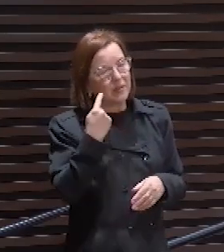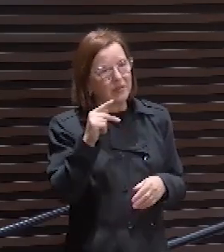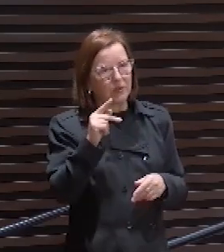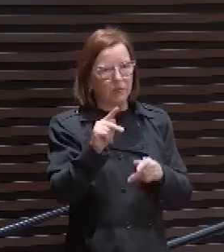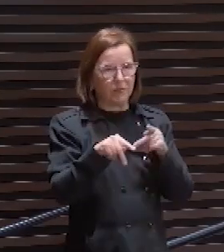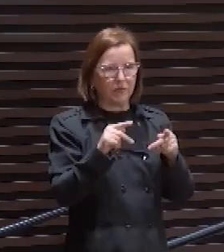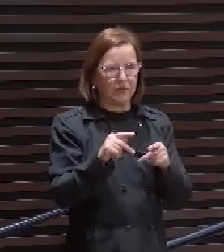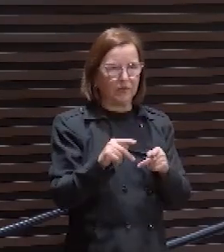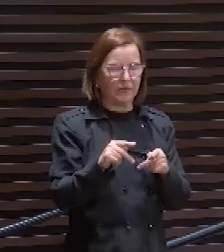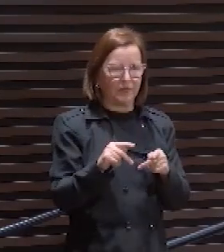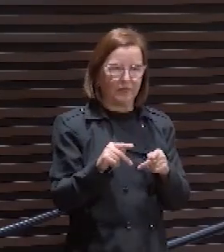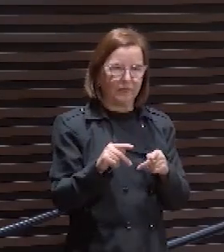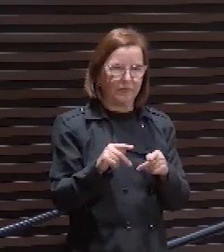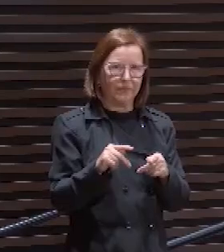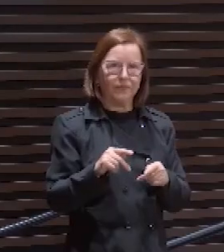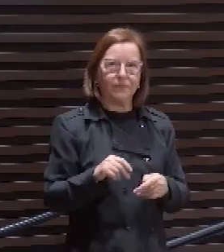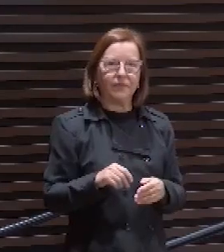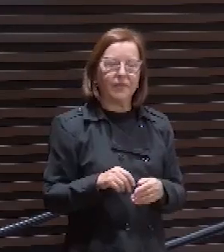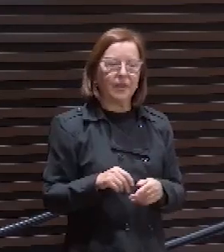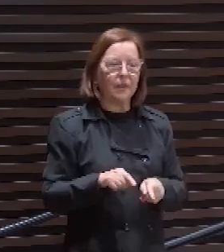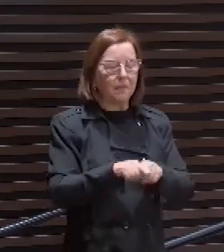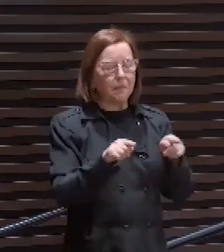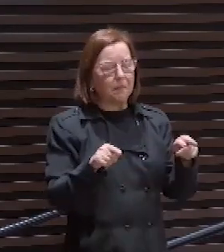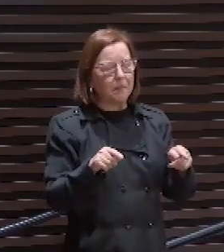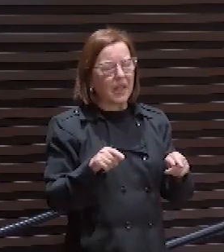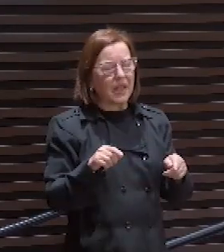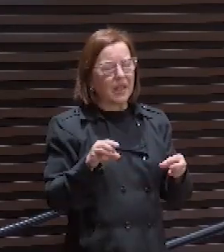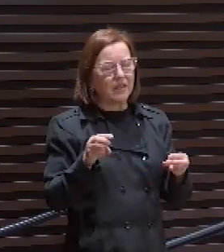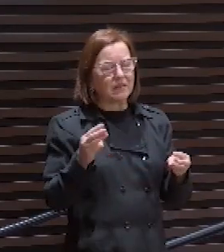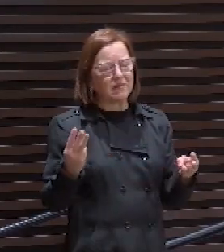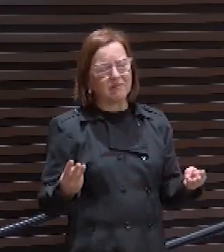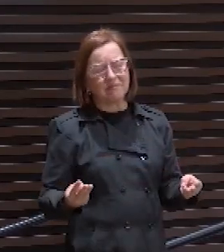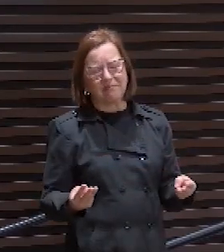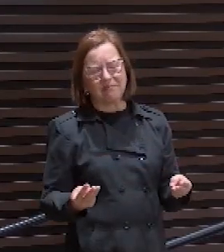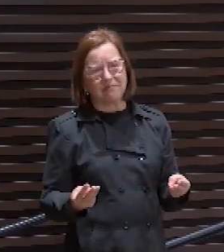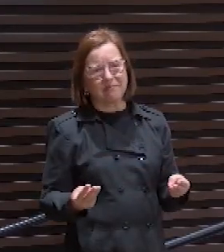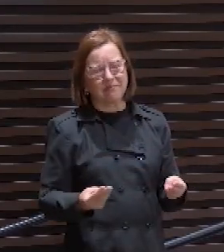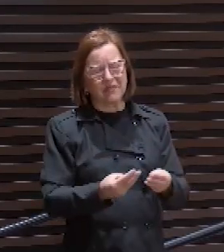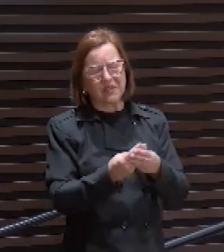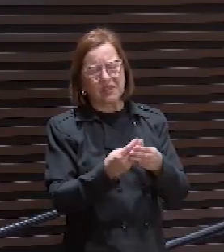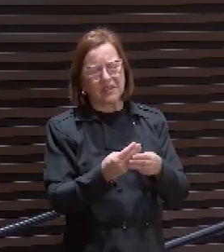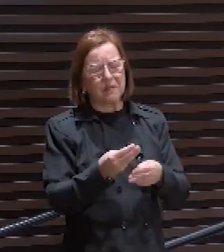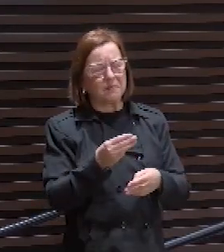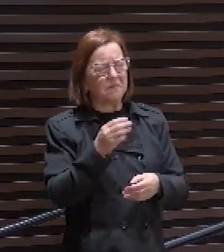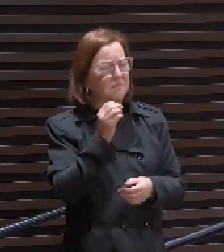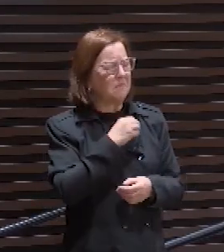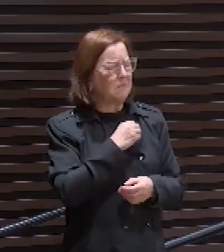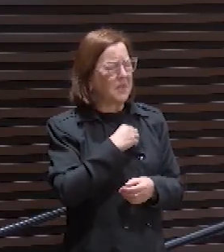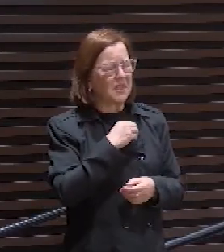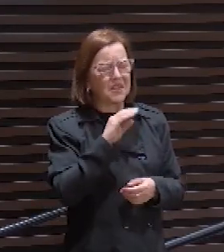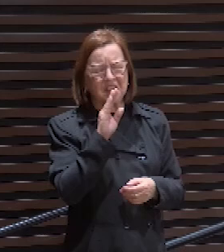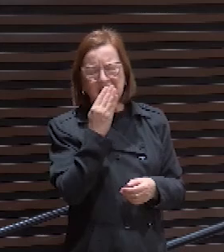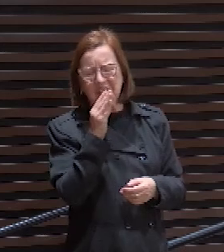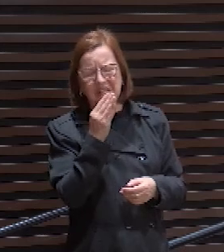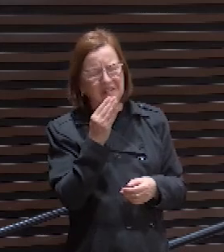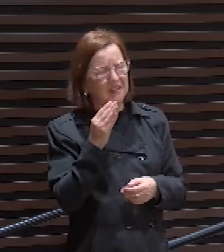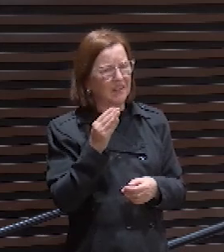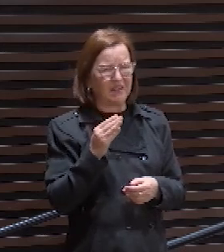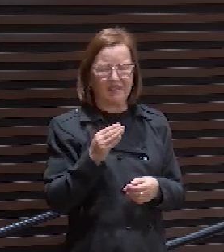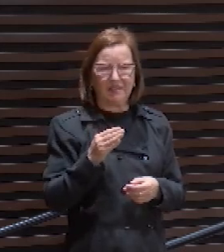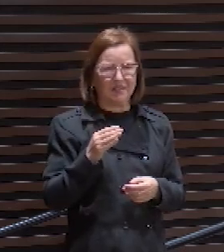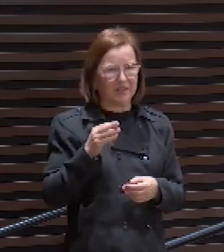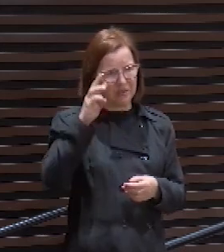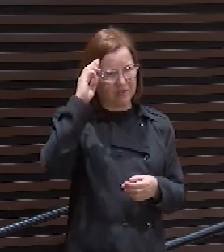eles voluntariamente apegavam-se a ídolos e traíam ao Senhor. Eles muitas vezes eram infiéis ao